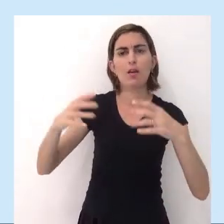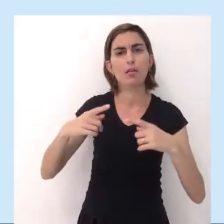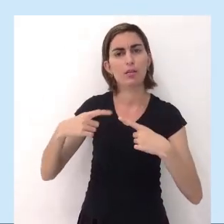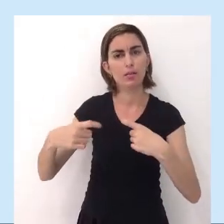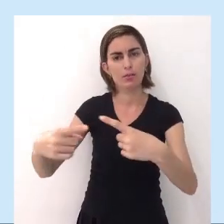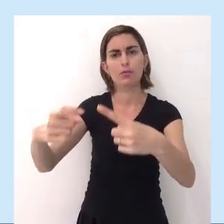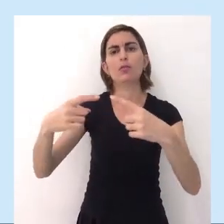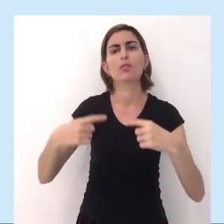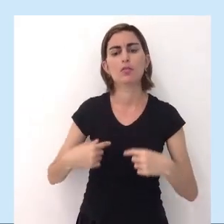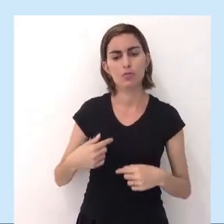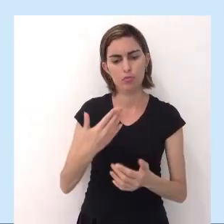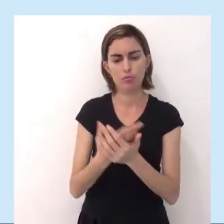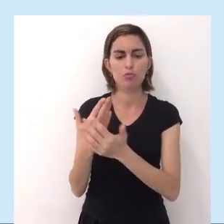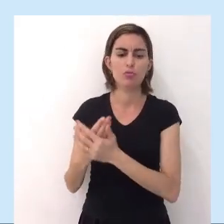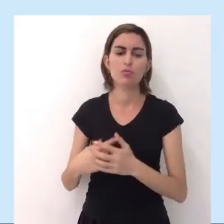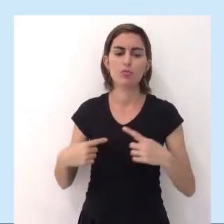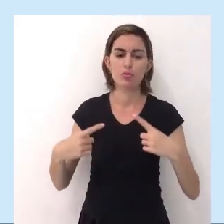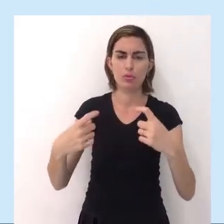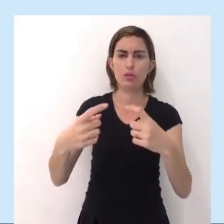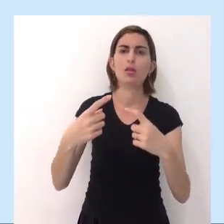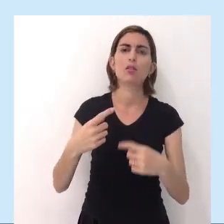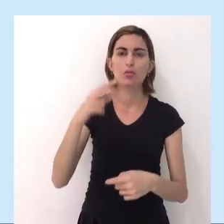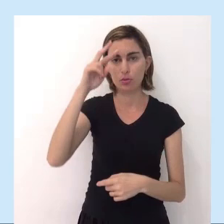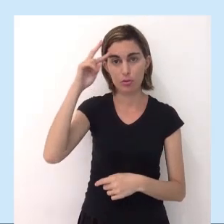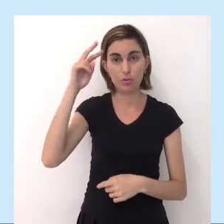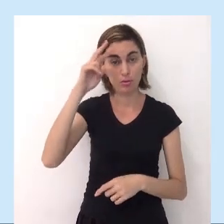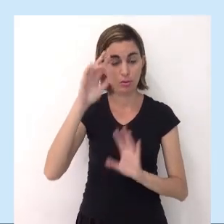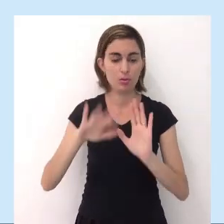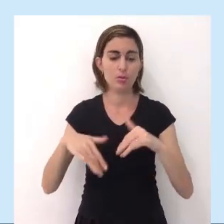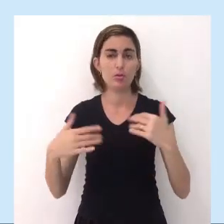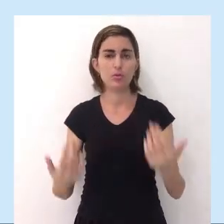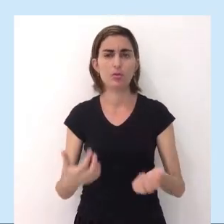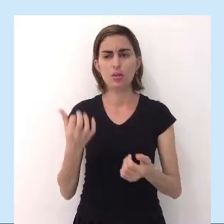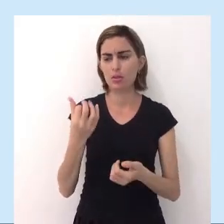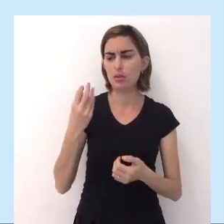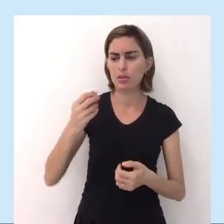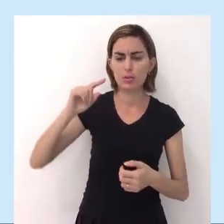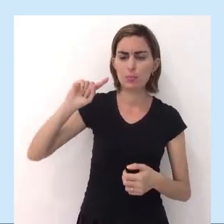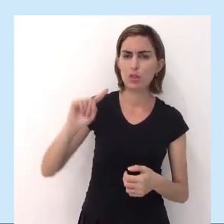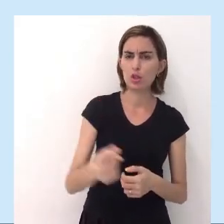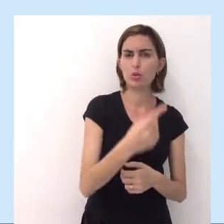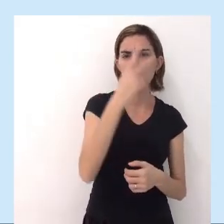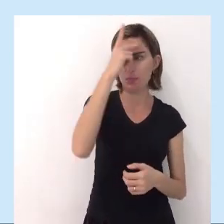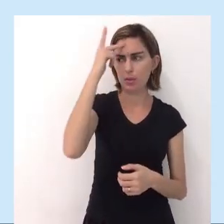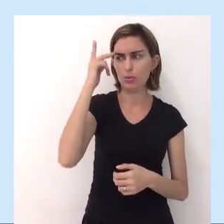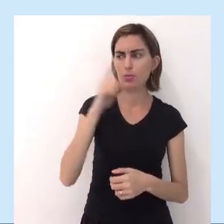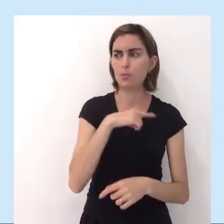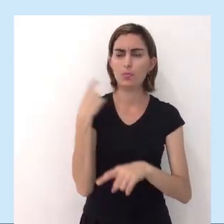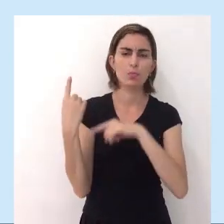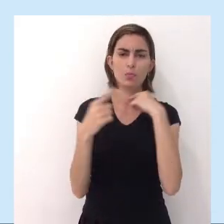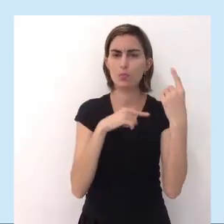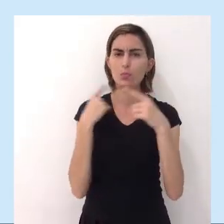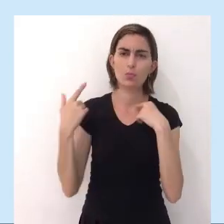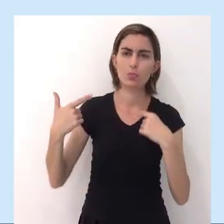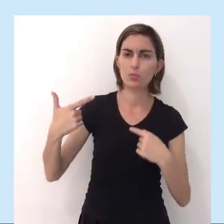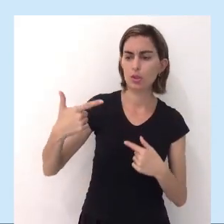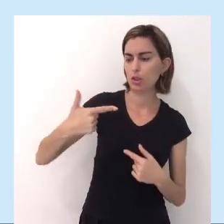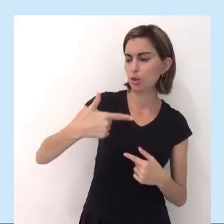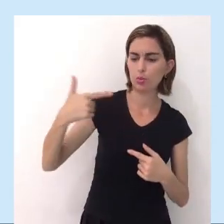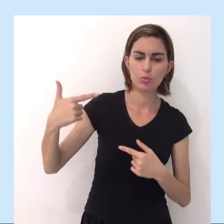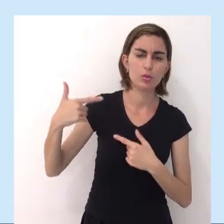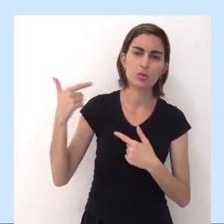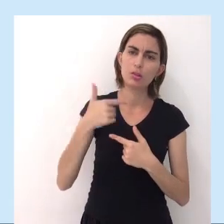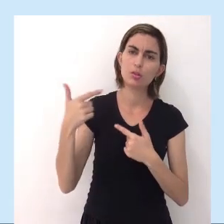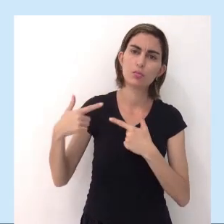muitas vezes, quando você estuda a Segunda Guerra Mundial lá em história. Então, 60 milhões de pessoas vão morrer, tá? E a Segunda Guerra Mundial vai